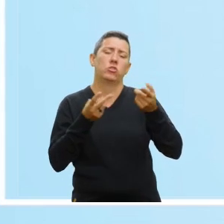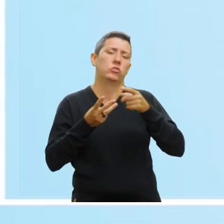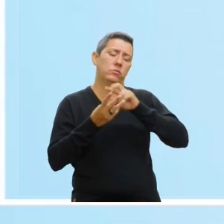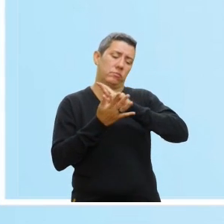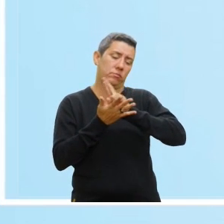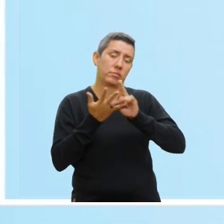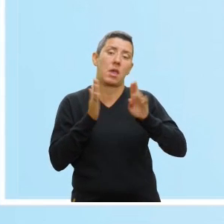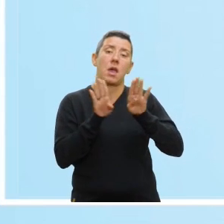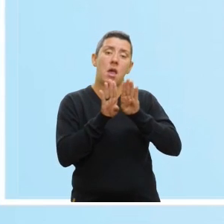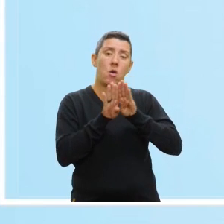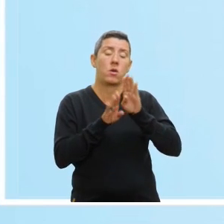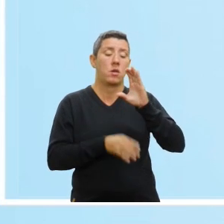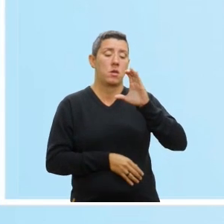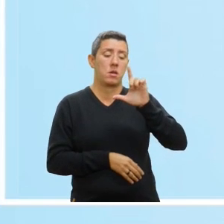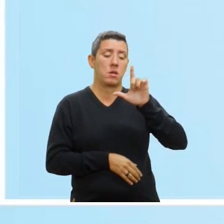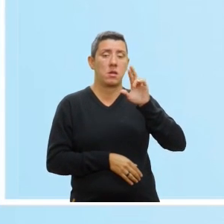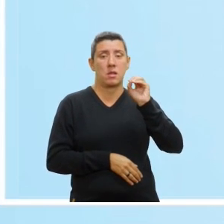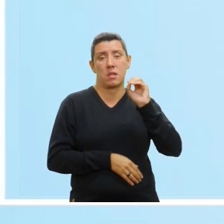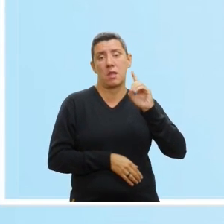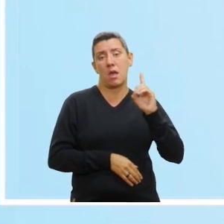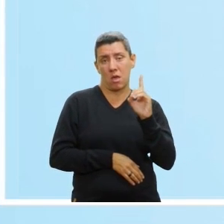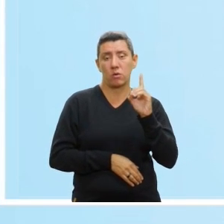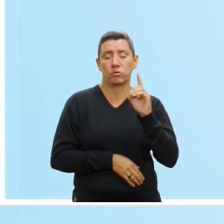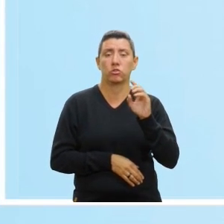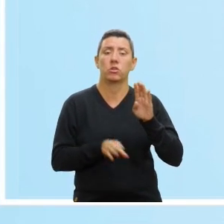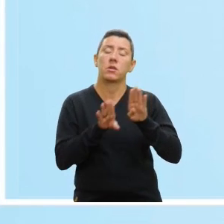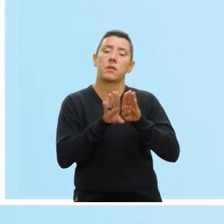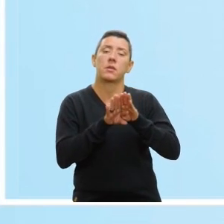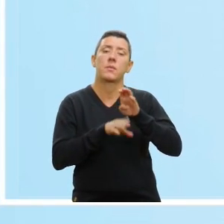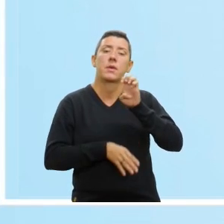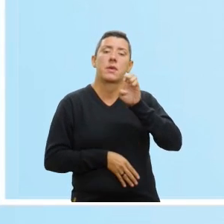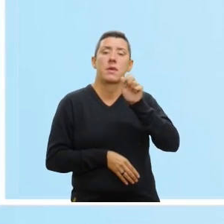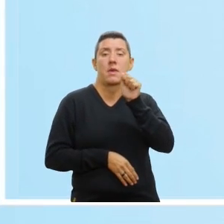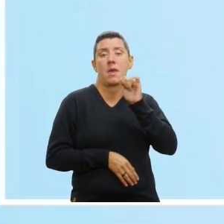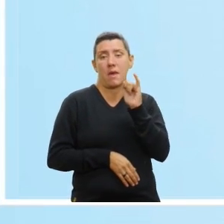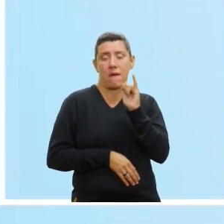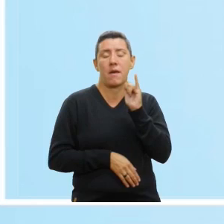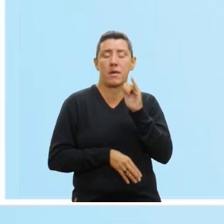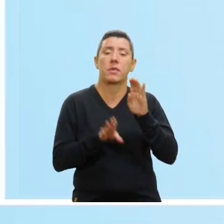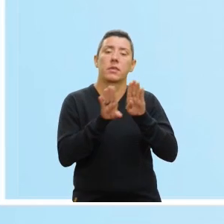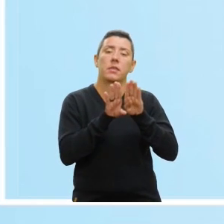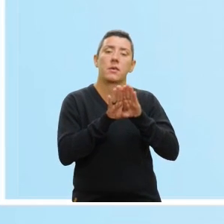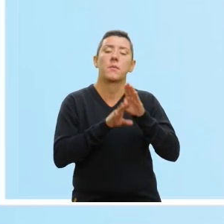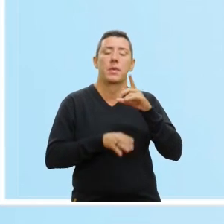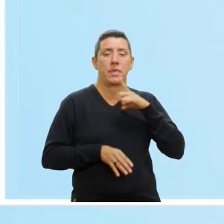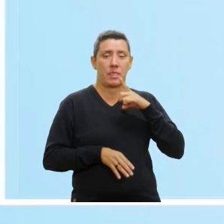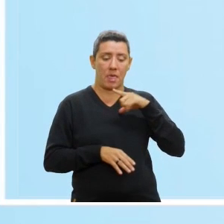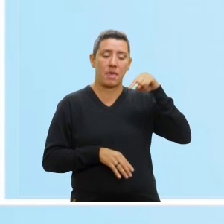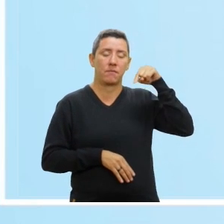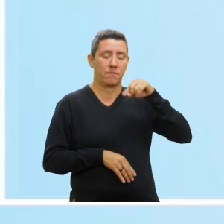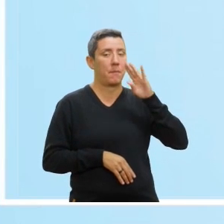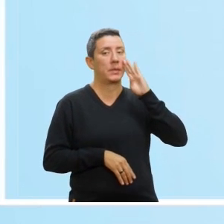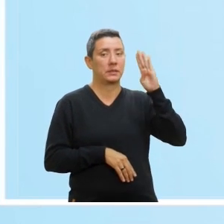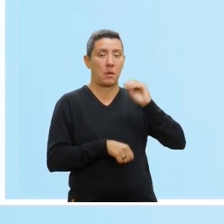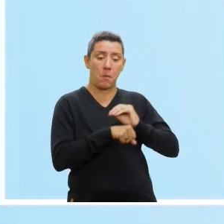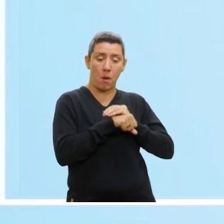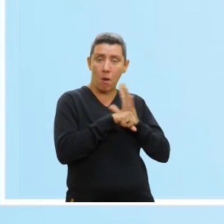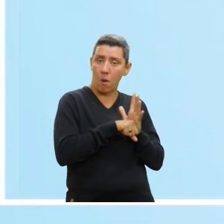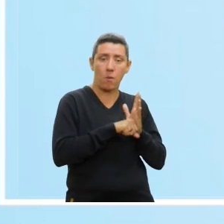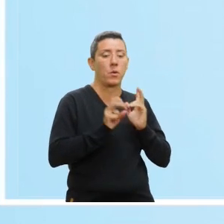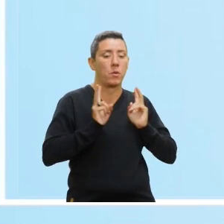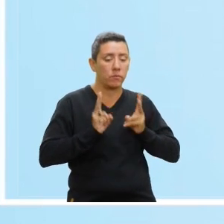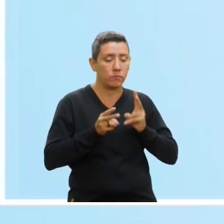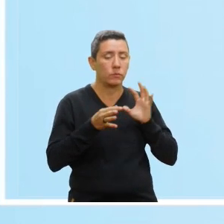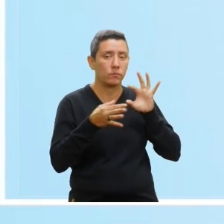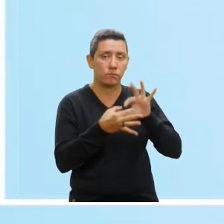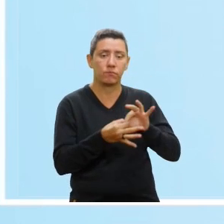Cloud e AI, né? Que a gente tem um mercado indo para cloud, para inteligência artificial, e a Huawei não está de fora. A Huawei também possui